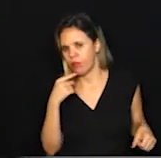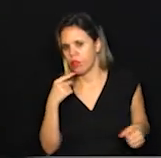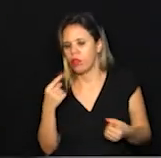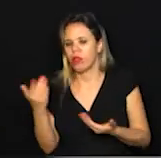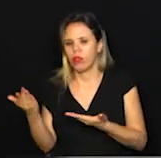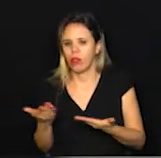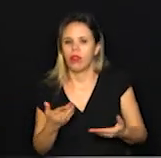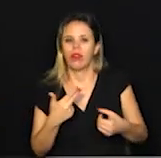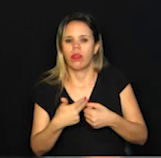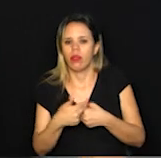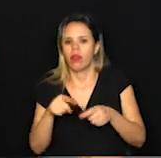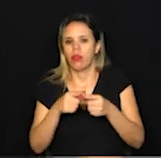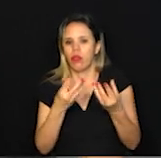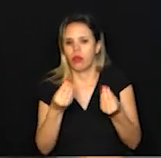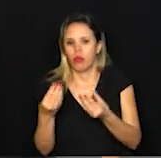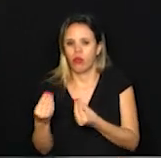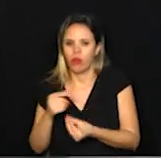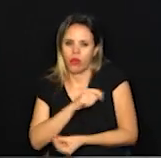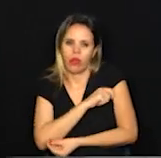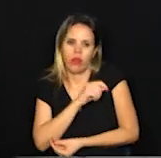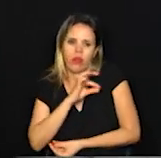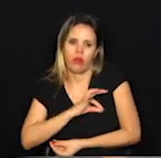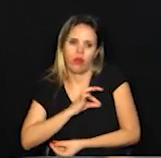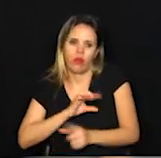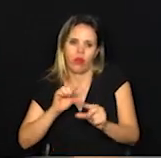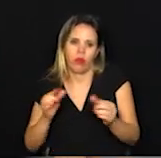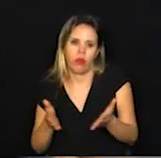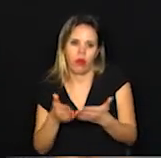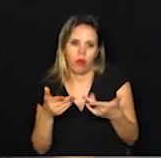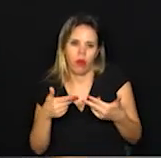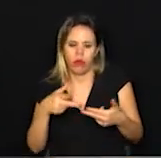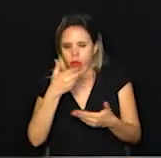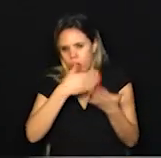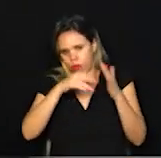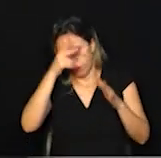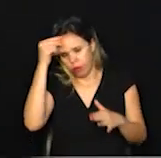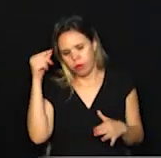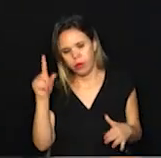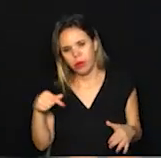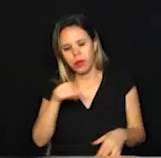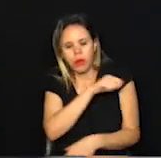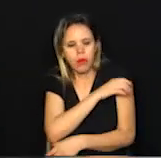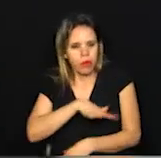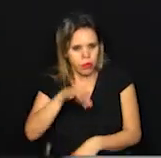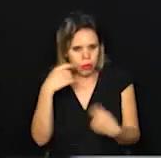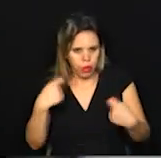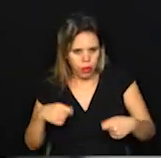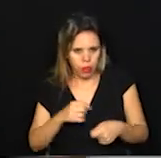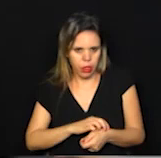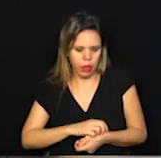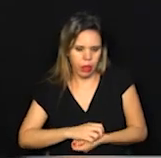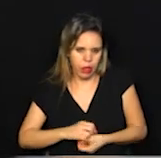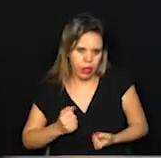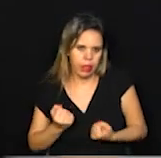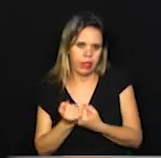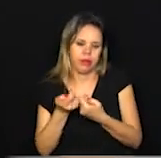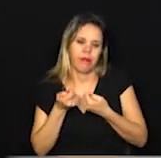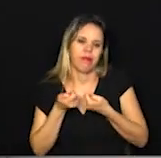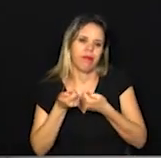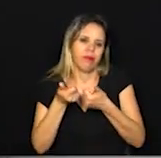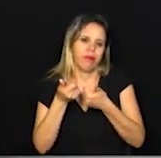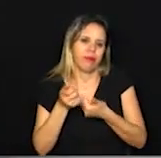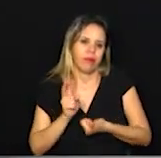recebido muitos alunos de baixa renda, de alunos de escola pública. Esses alunos precisam de auxílio para